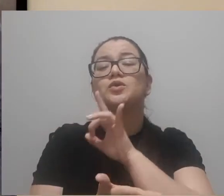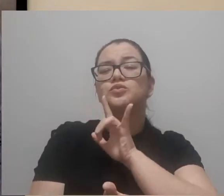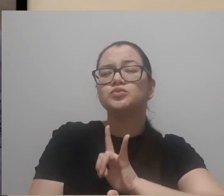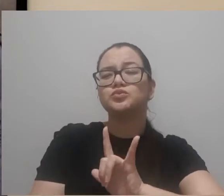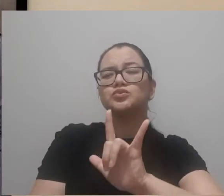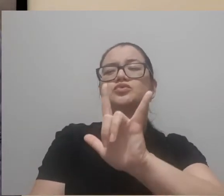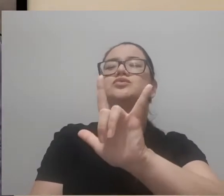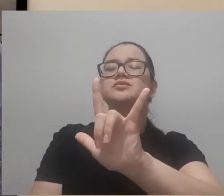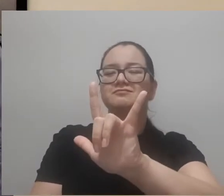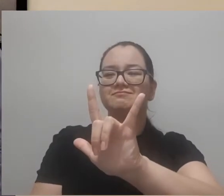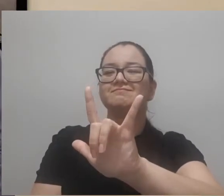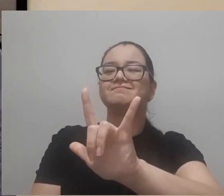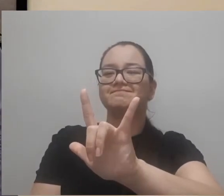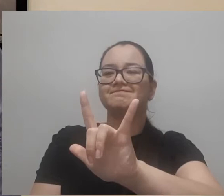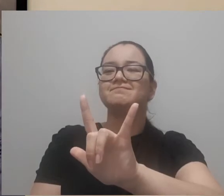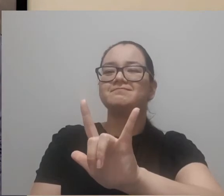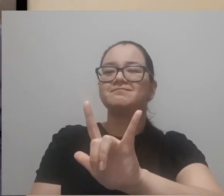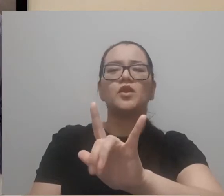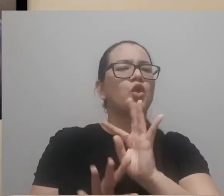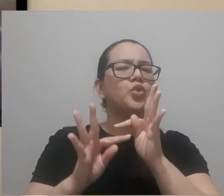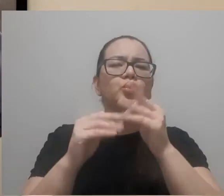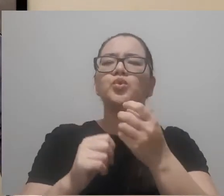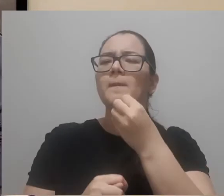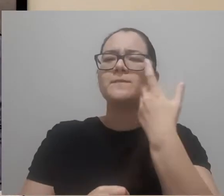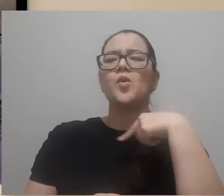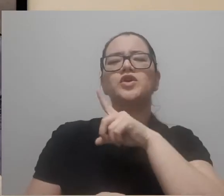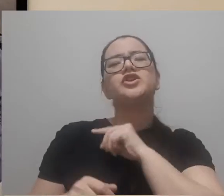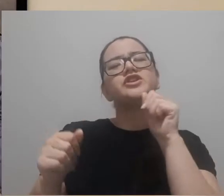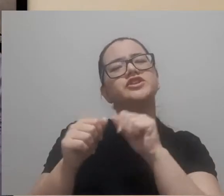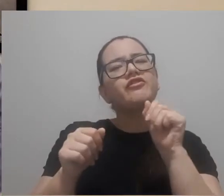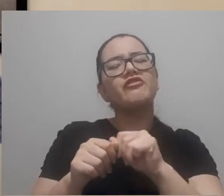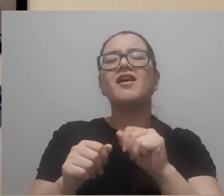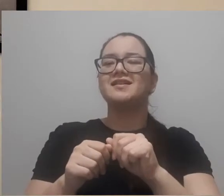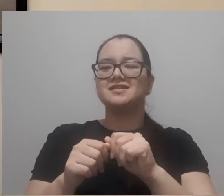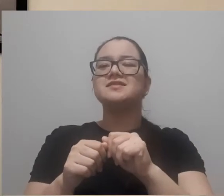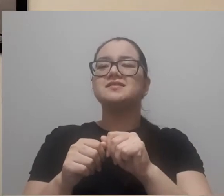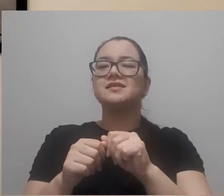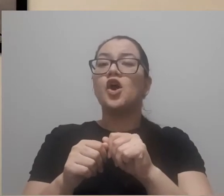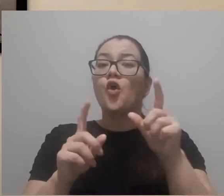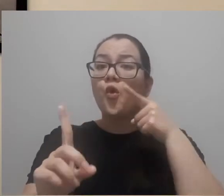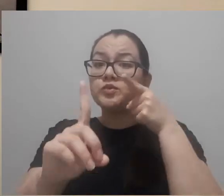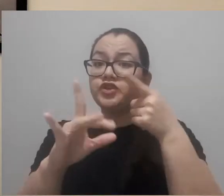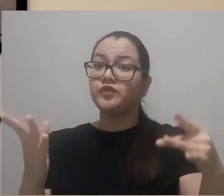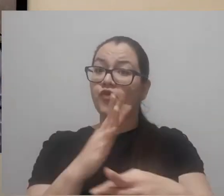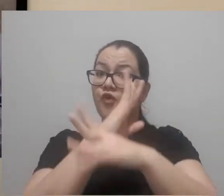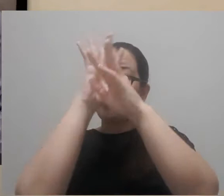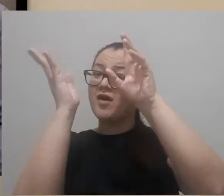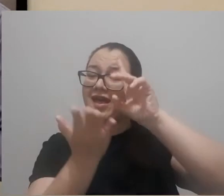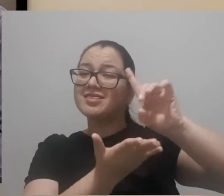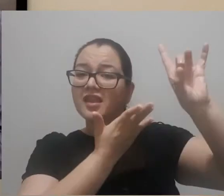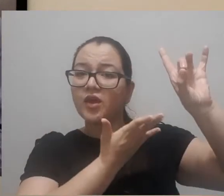Todo o bem que fizermos em nome do Senhor resultará em tesouros ajuntados